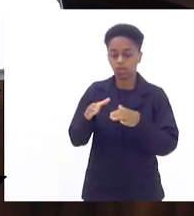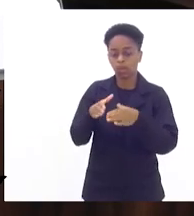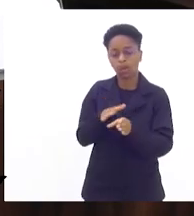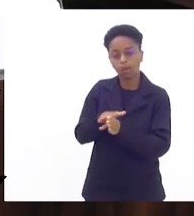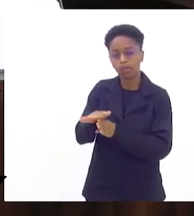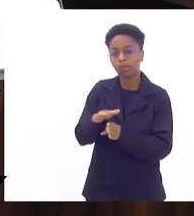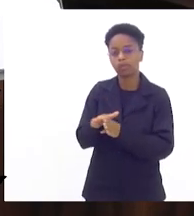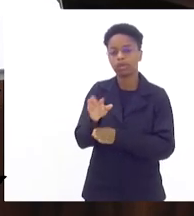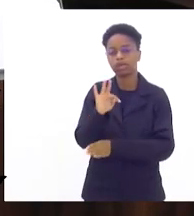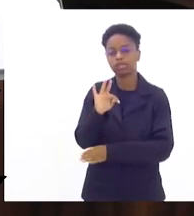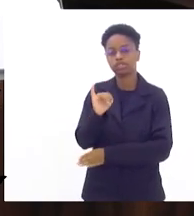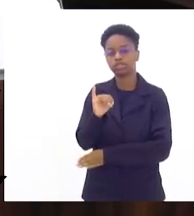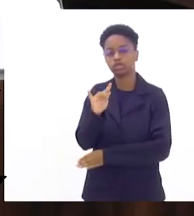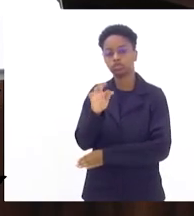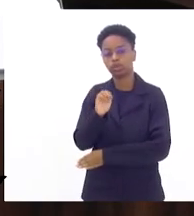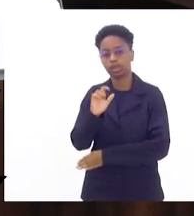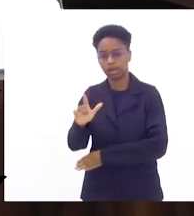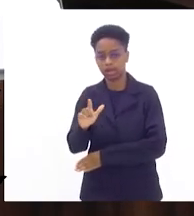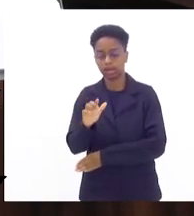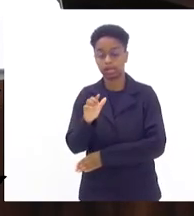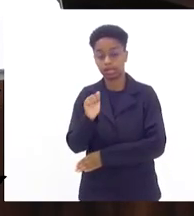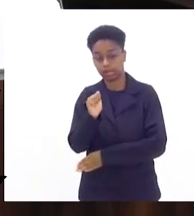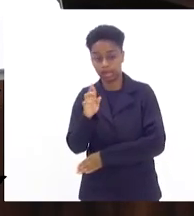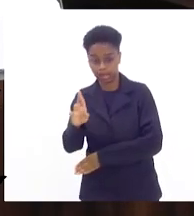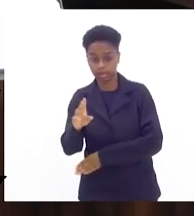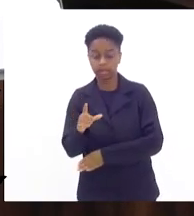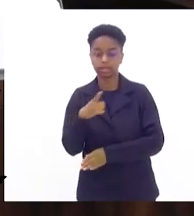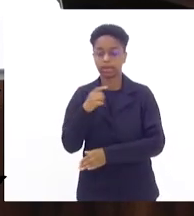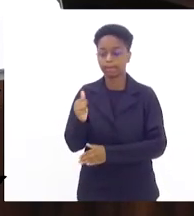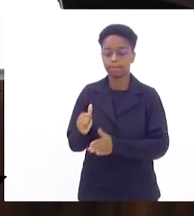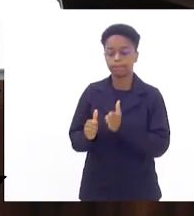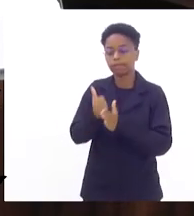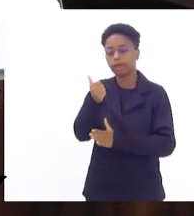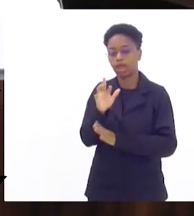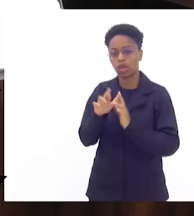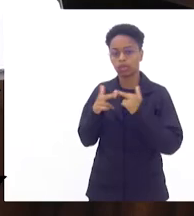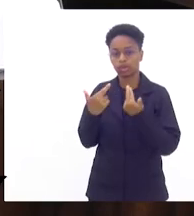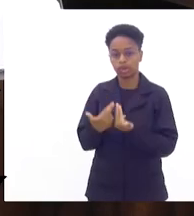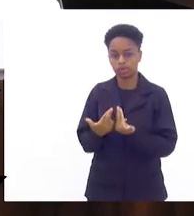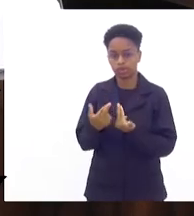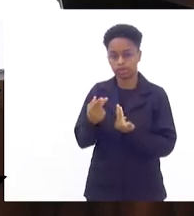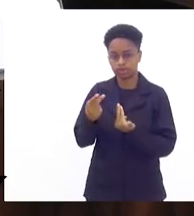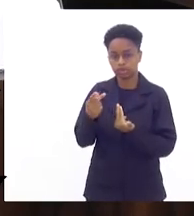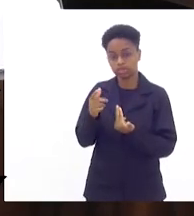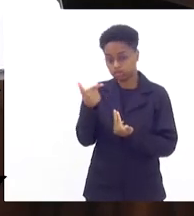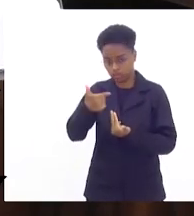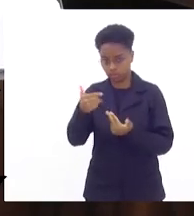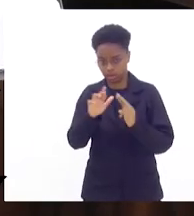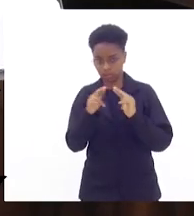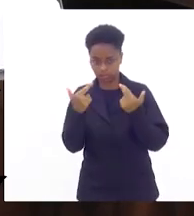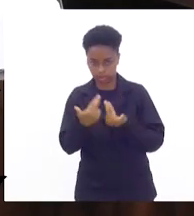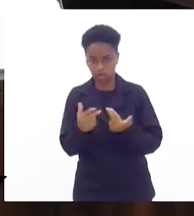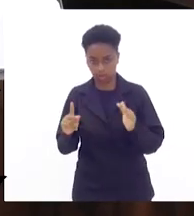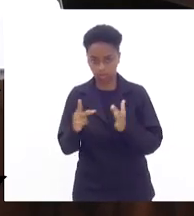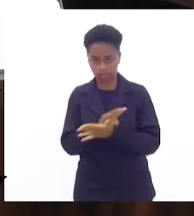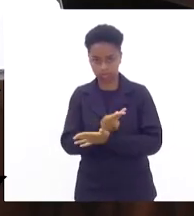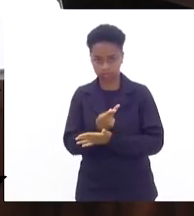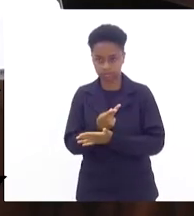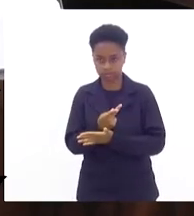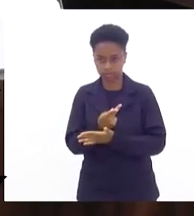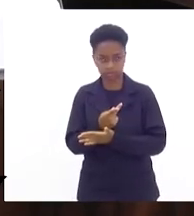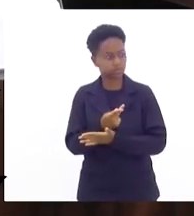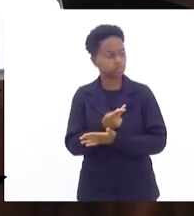Titulares, que inclusive tivemos a primeira reunião do Conselho de Titulares agora, a segunda reunião do Conselho de Titulares.